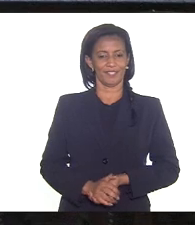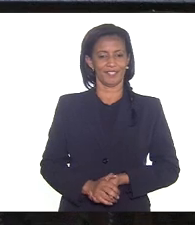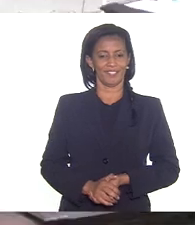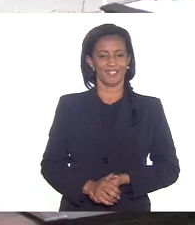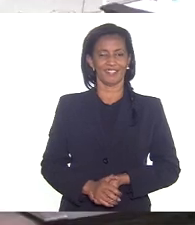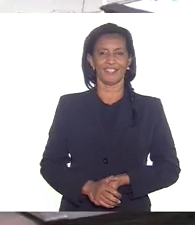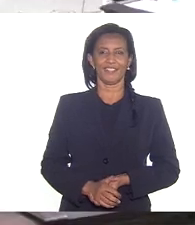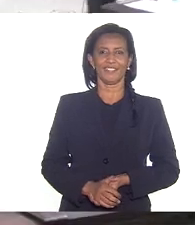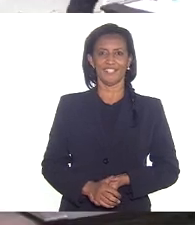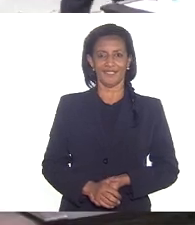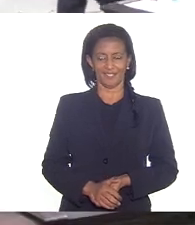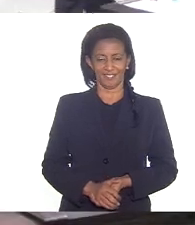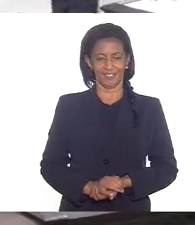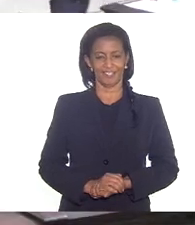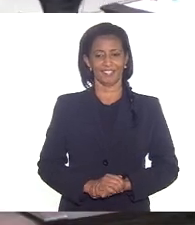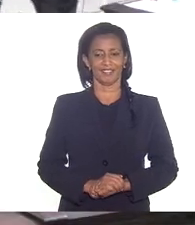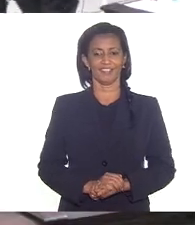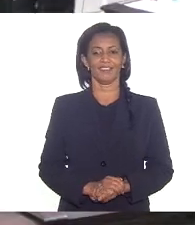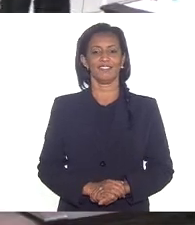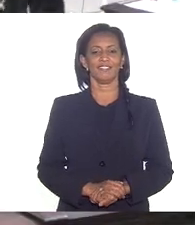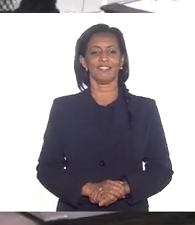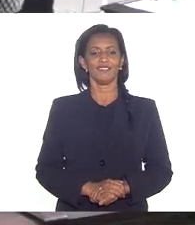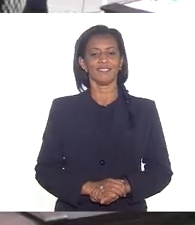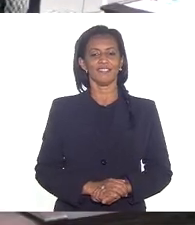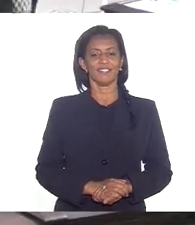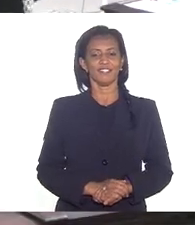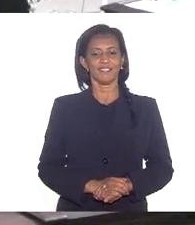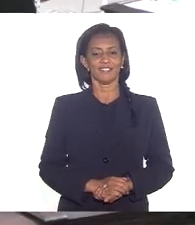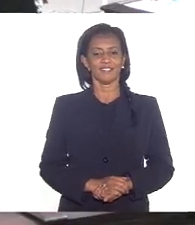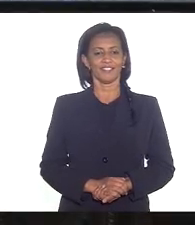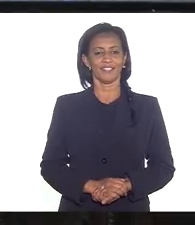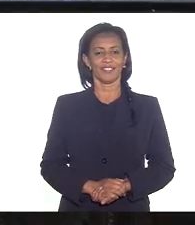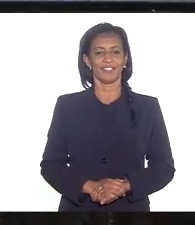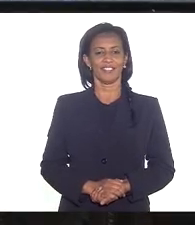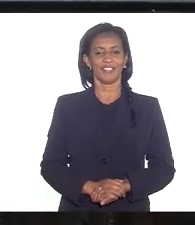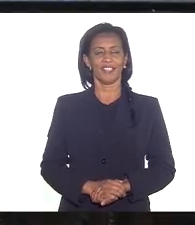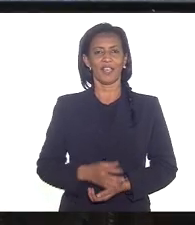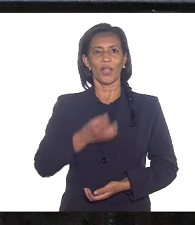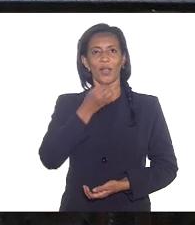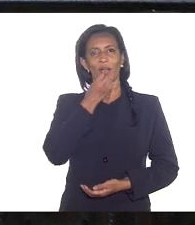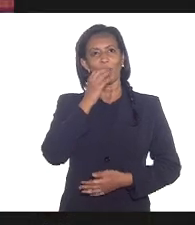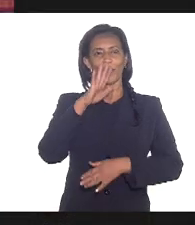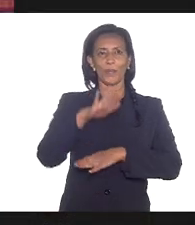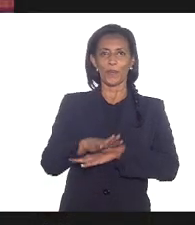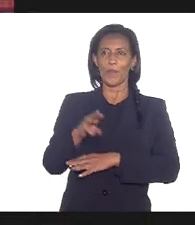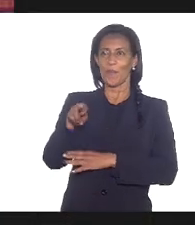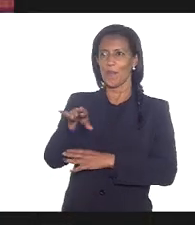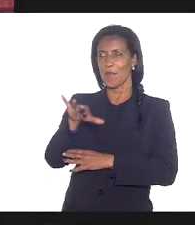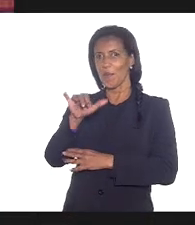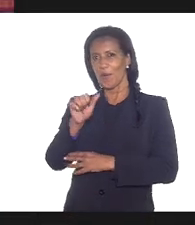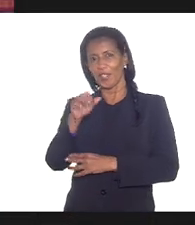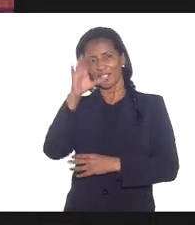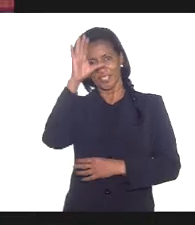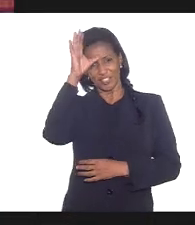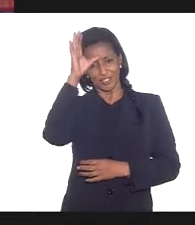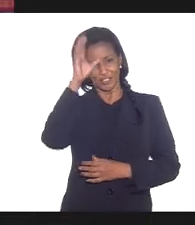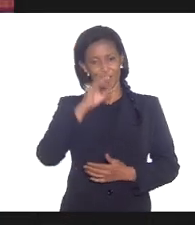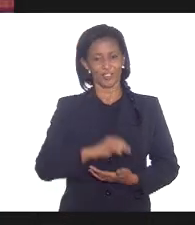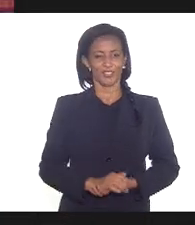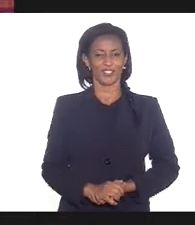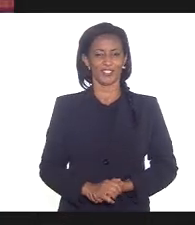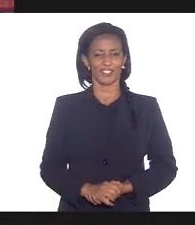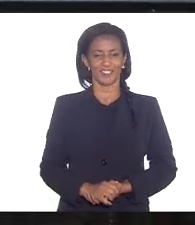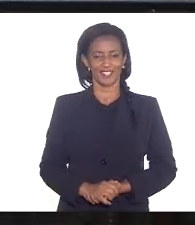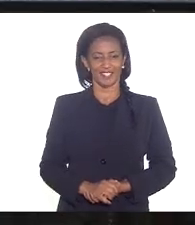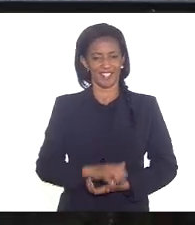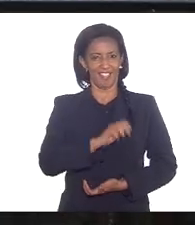presidente da Oi boa tarde Mônica Boa tarde Anderson Boa tarde tia Ju